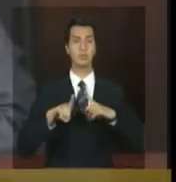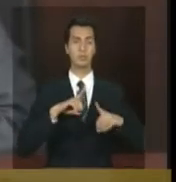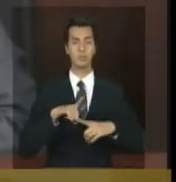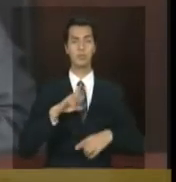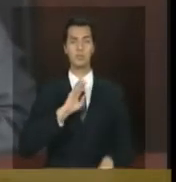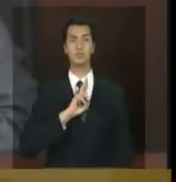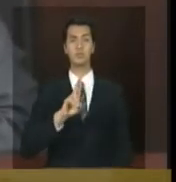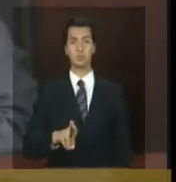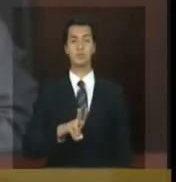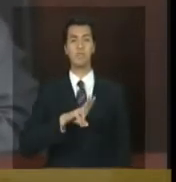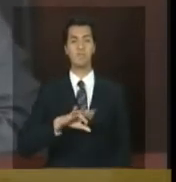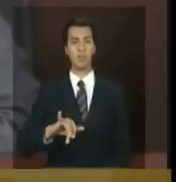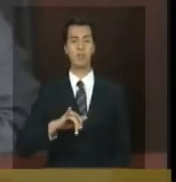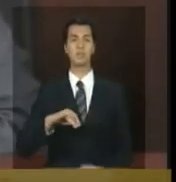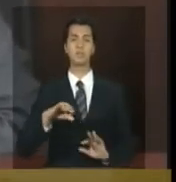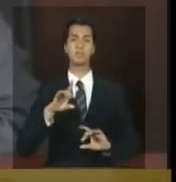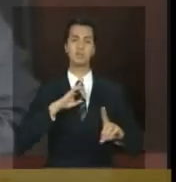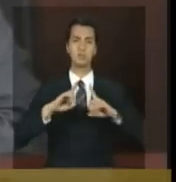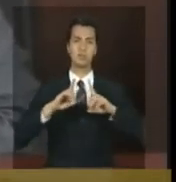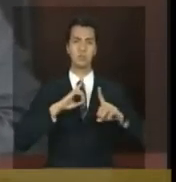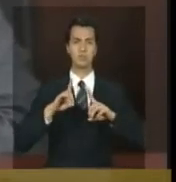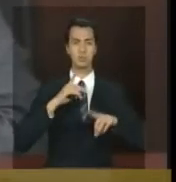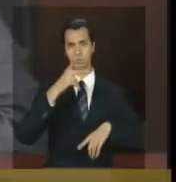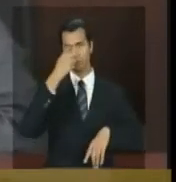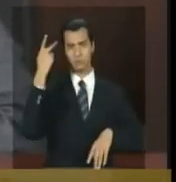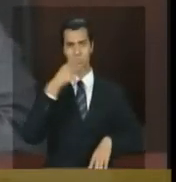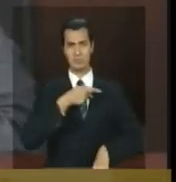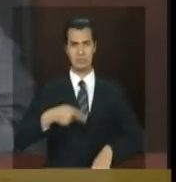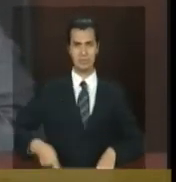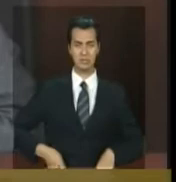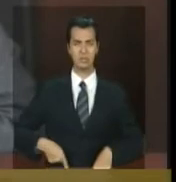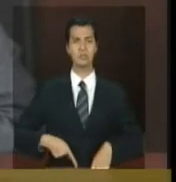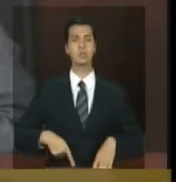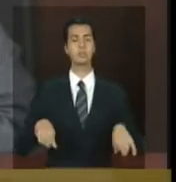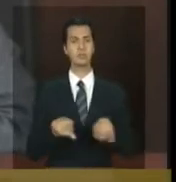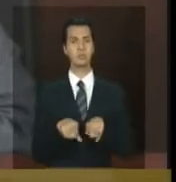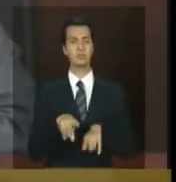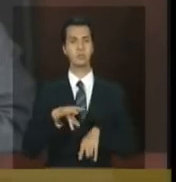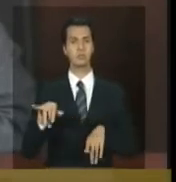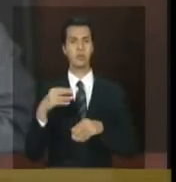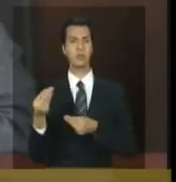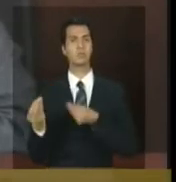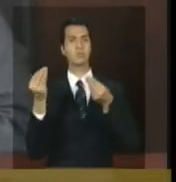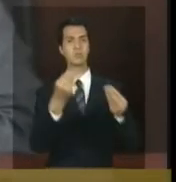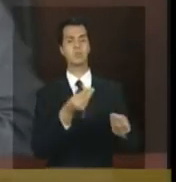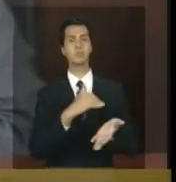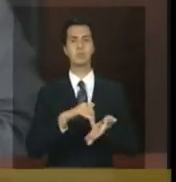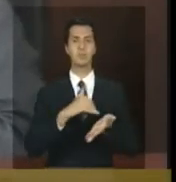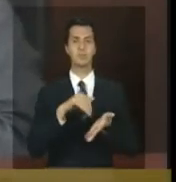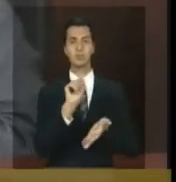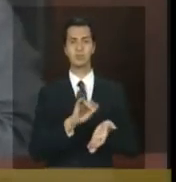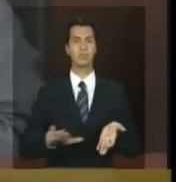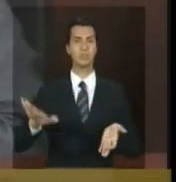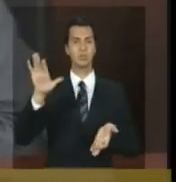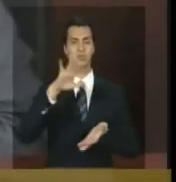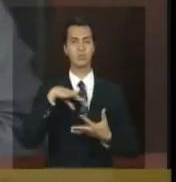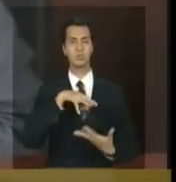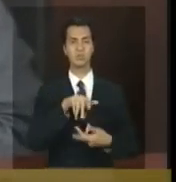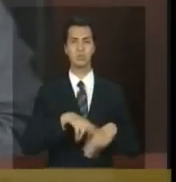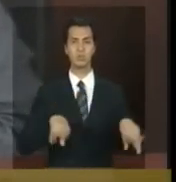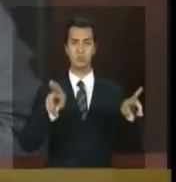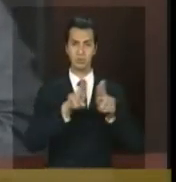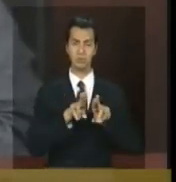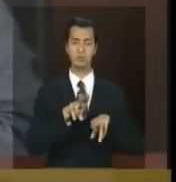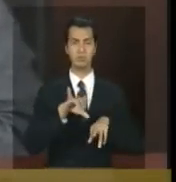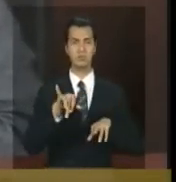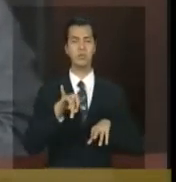apresentados e debatidos com o chefe de Estado durante a conferência. E serão remetidos ao secretário-geral das Nações Unidas para uma nova pauta, sugerindo uma